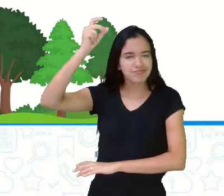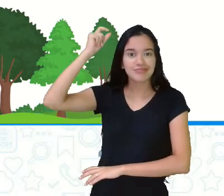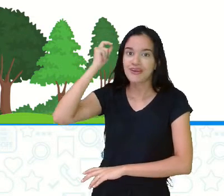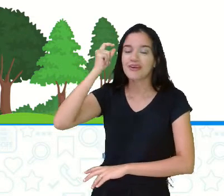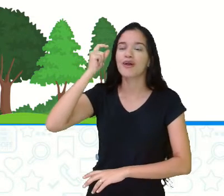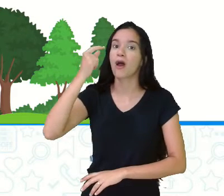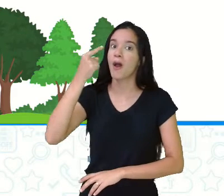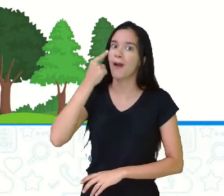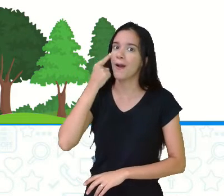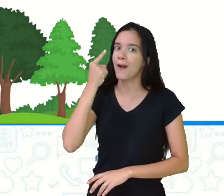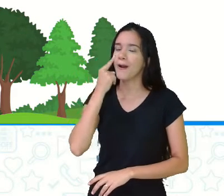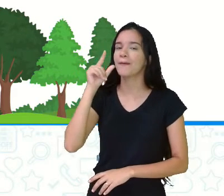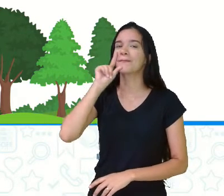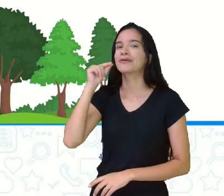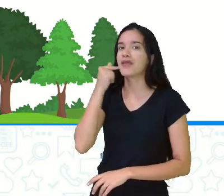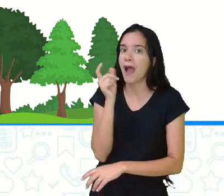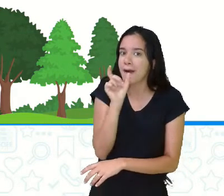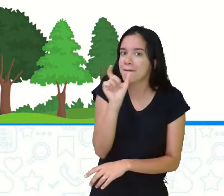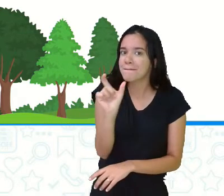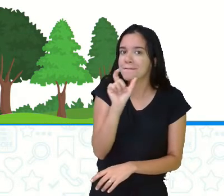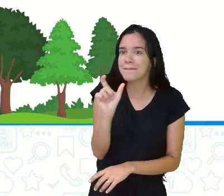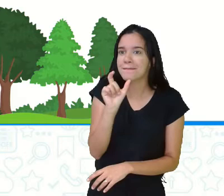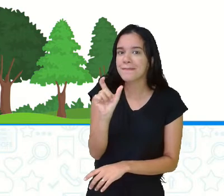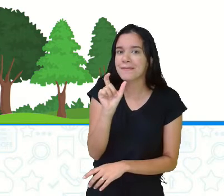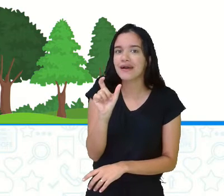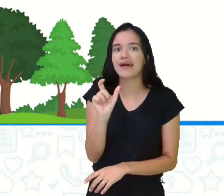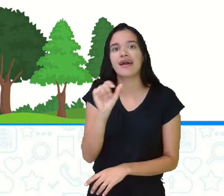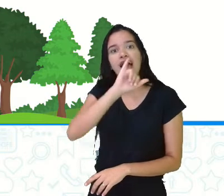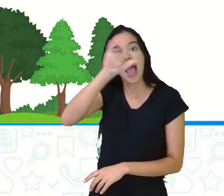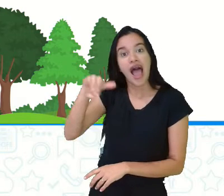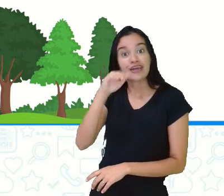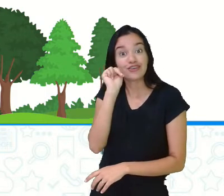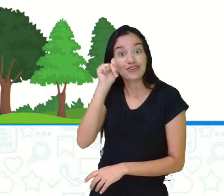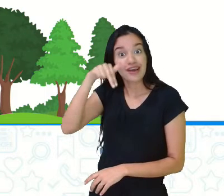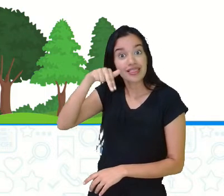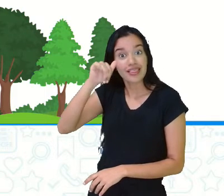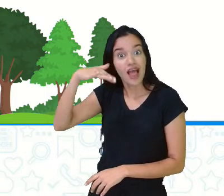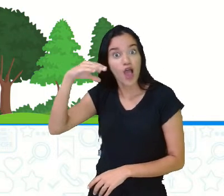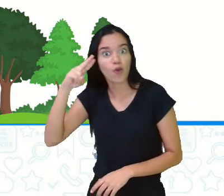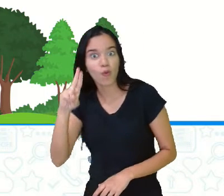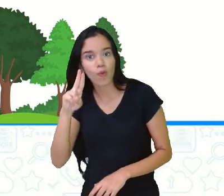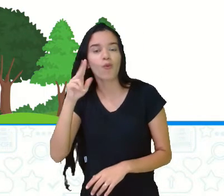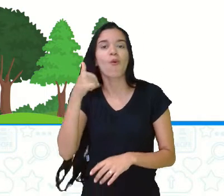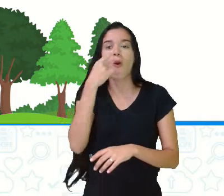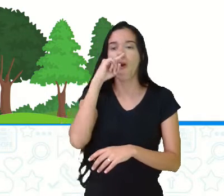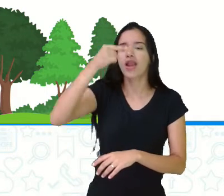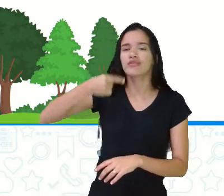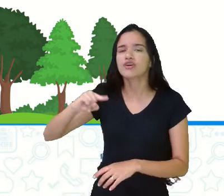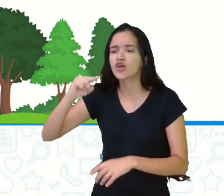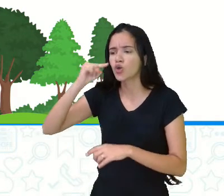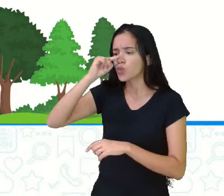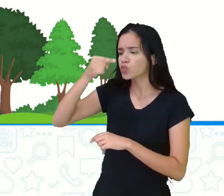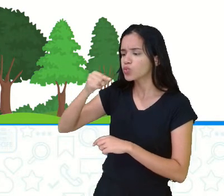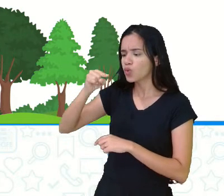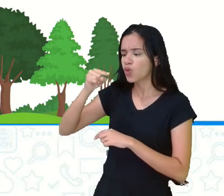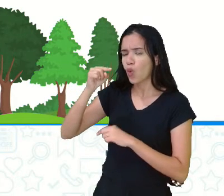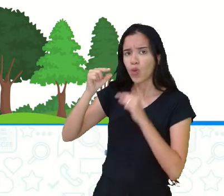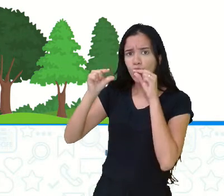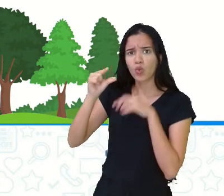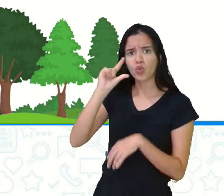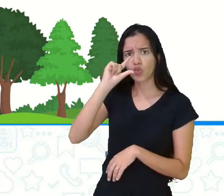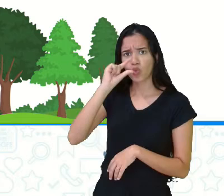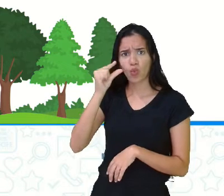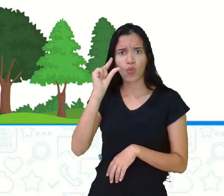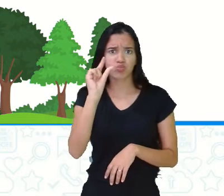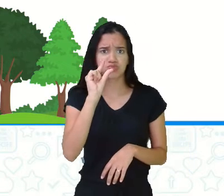Antigamente, olha aí, Midian, a palavra Midian, a Janacu, o elefante, tinha focinho curto, como todos